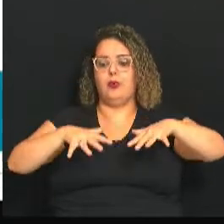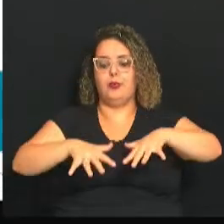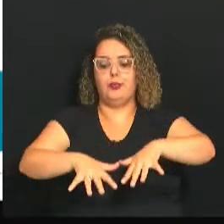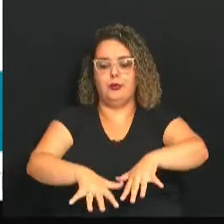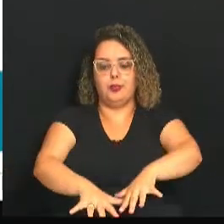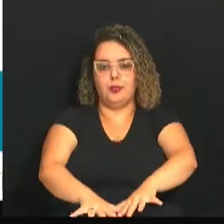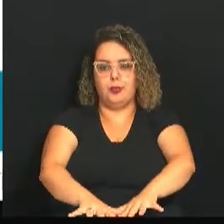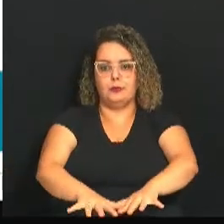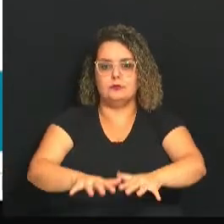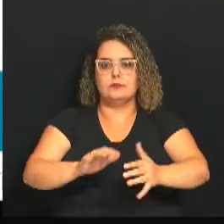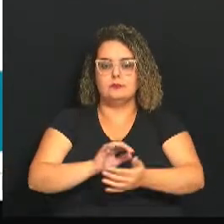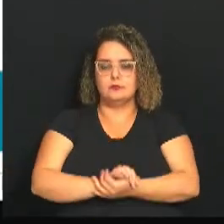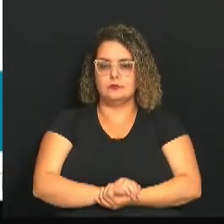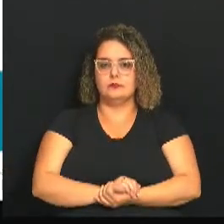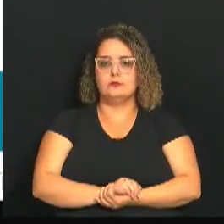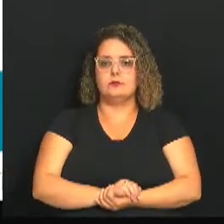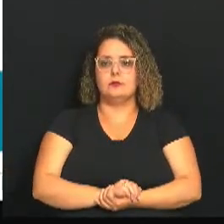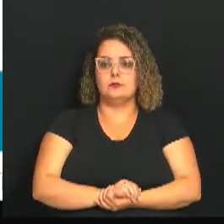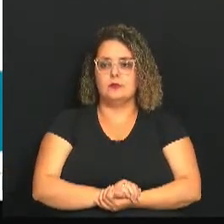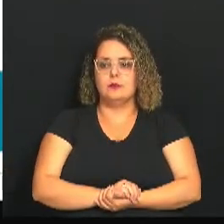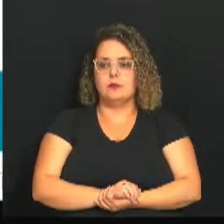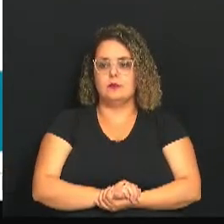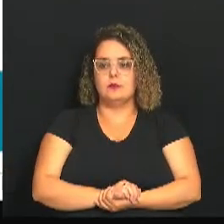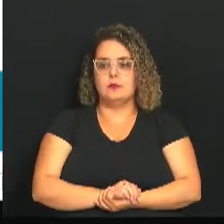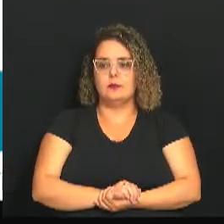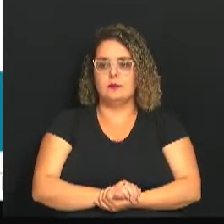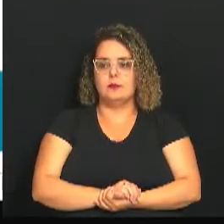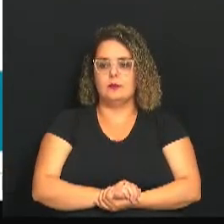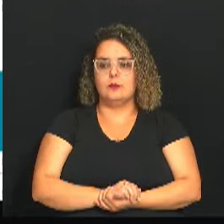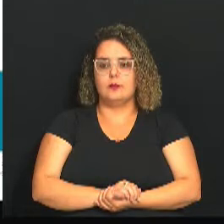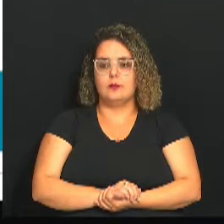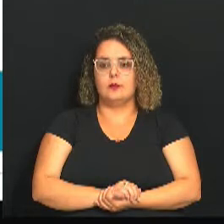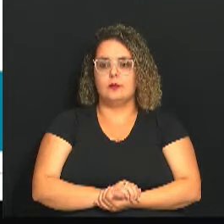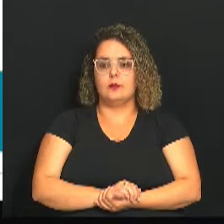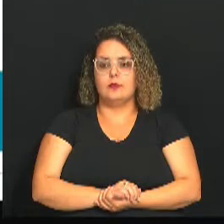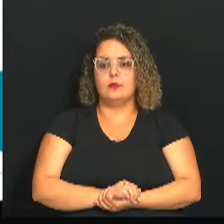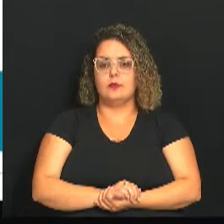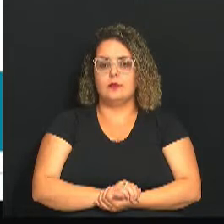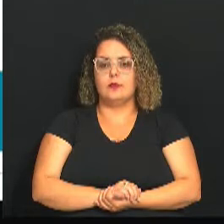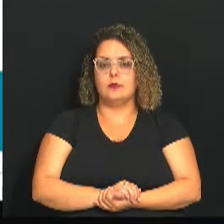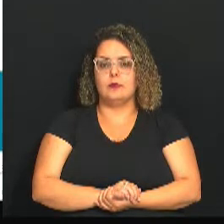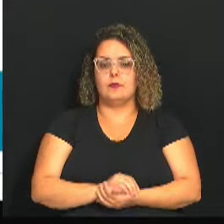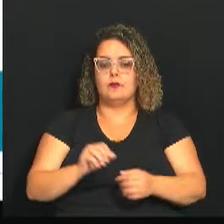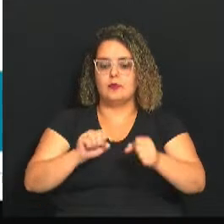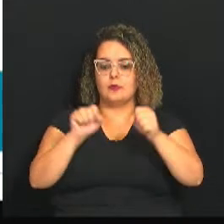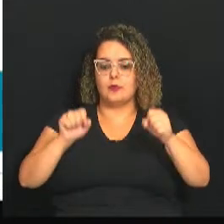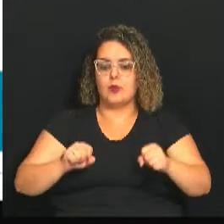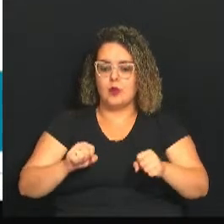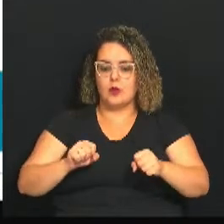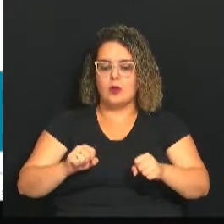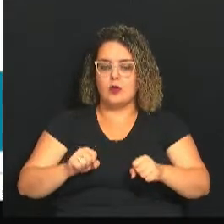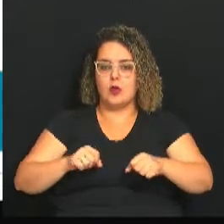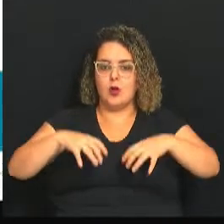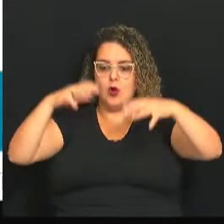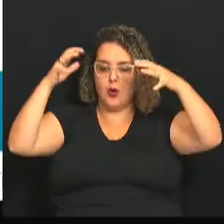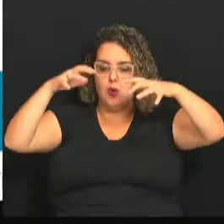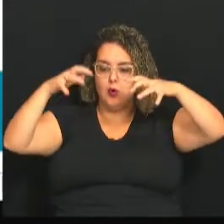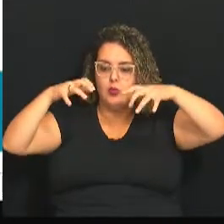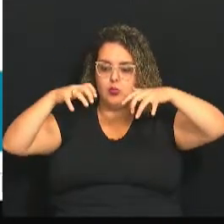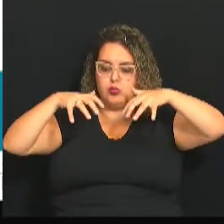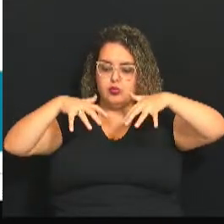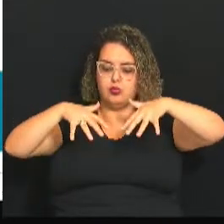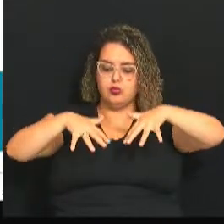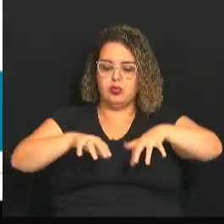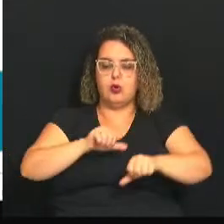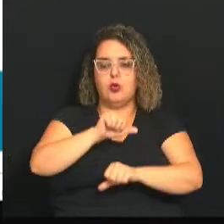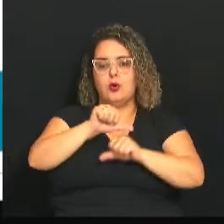conta, né? Fazer um sistema de drenagem para águas pluviais das chuvas que seja